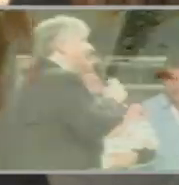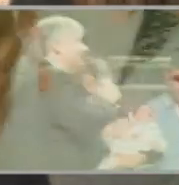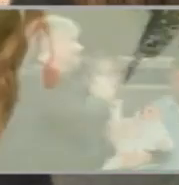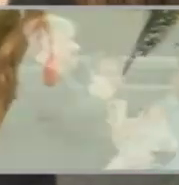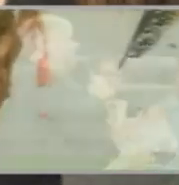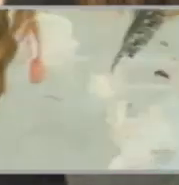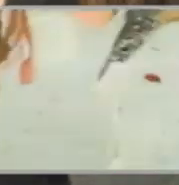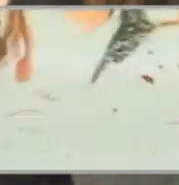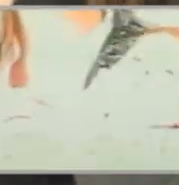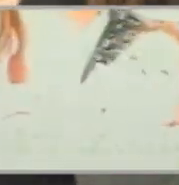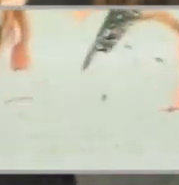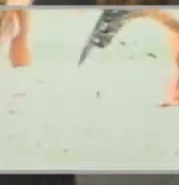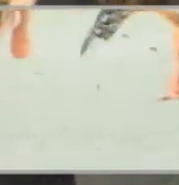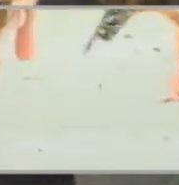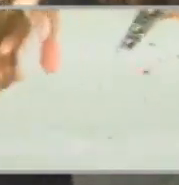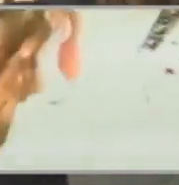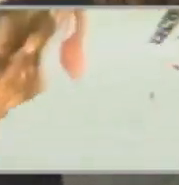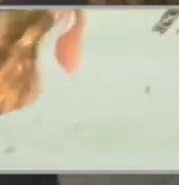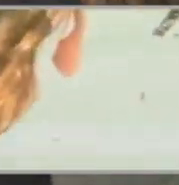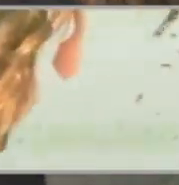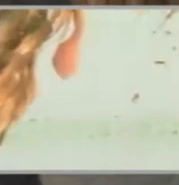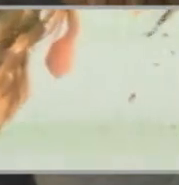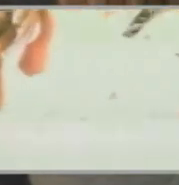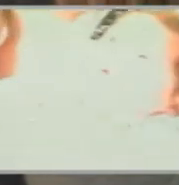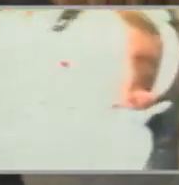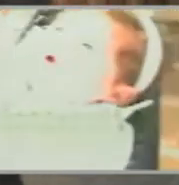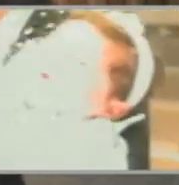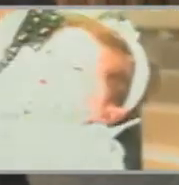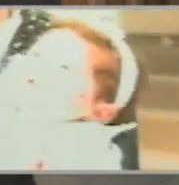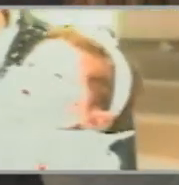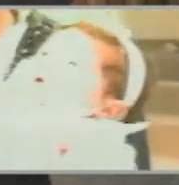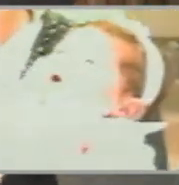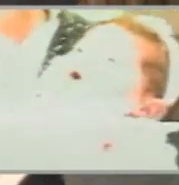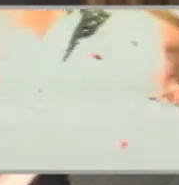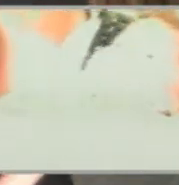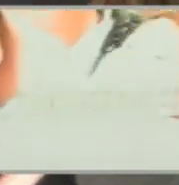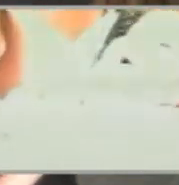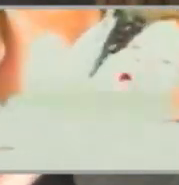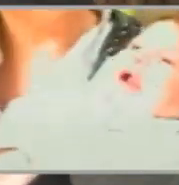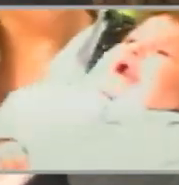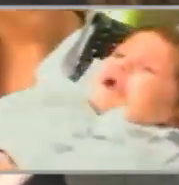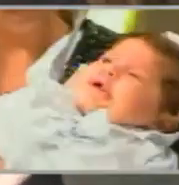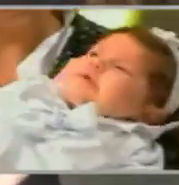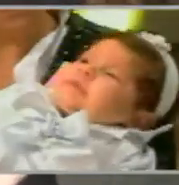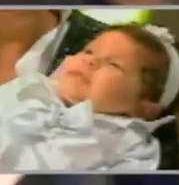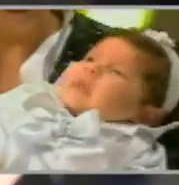lá. Olha. Opa, tá estourando lá.